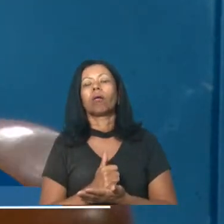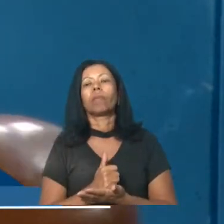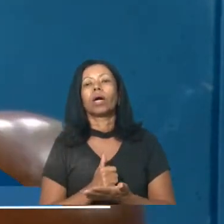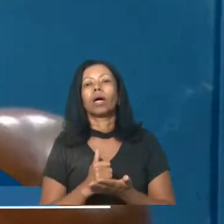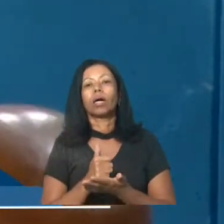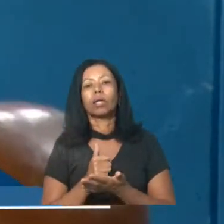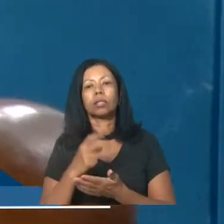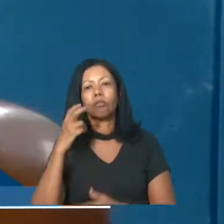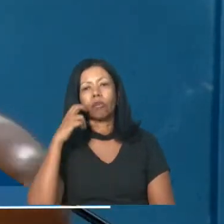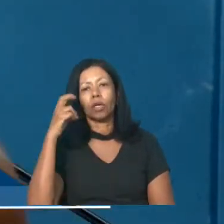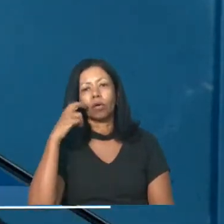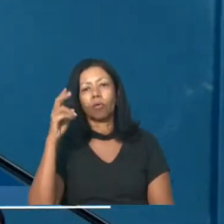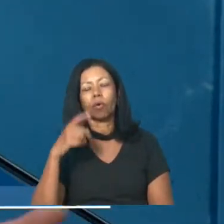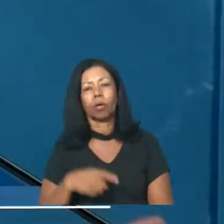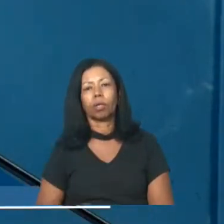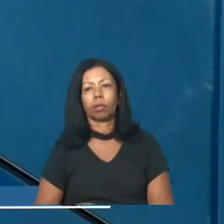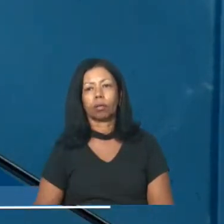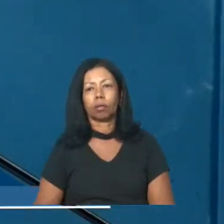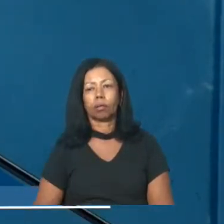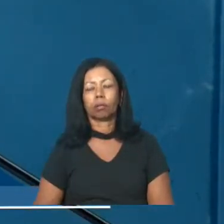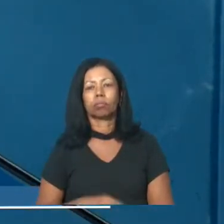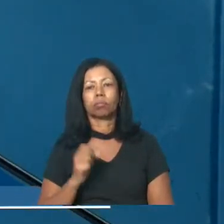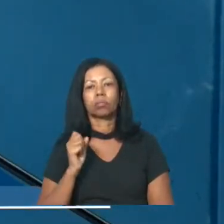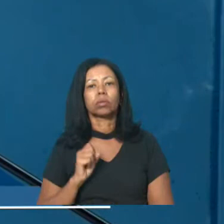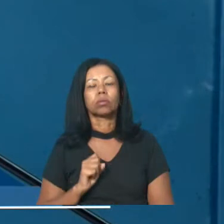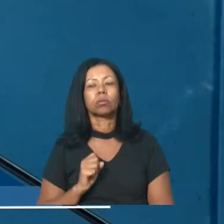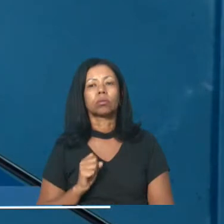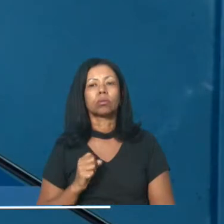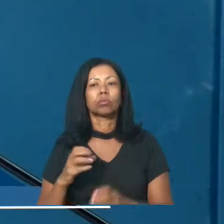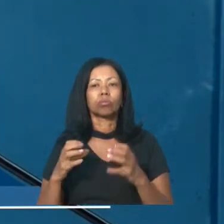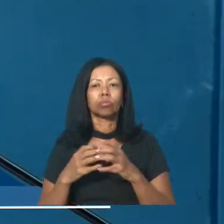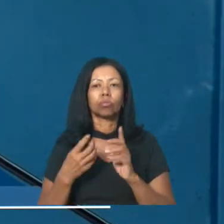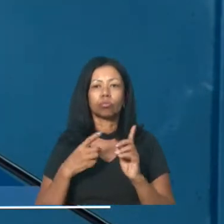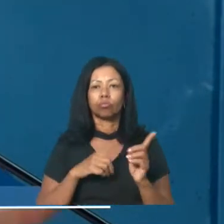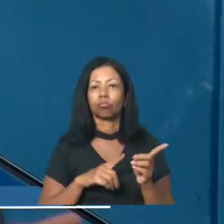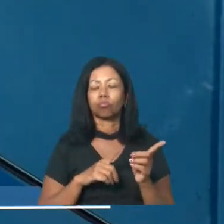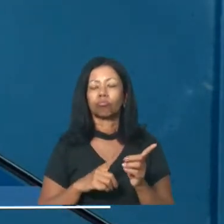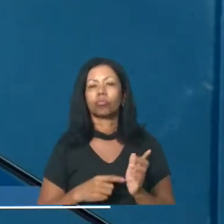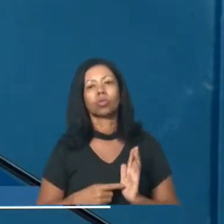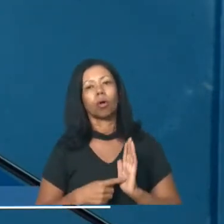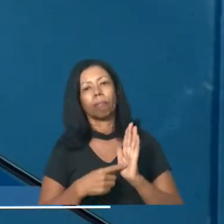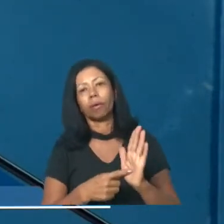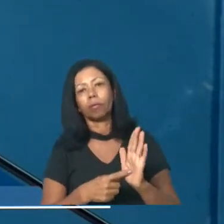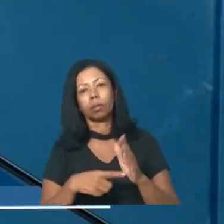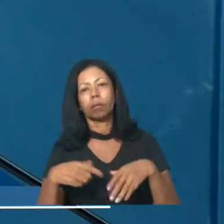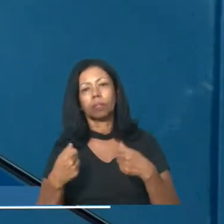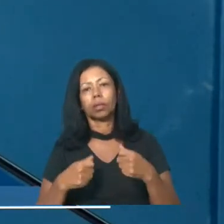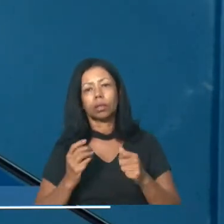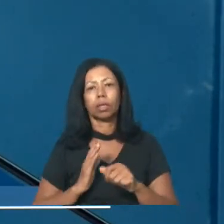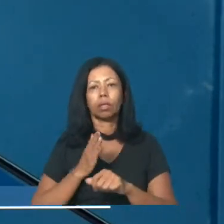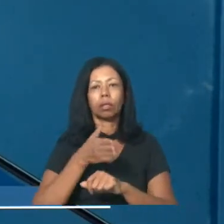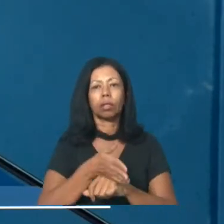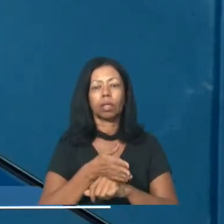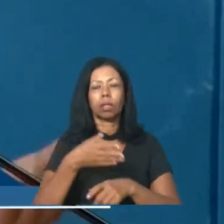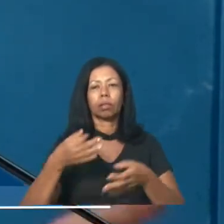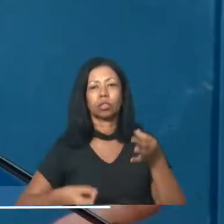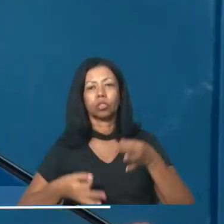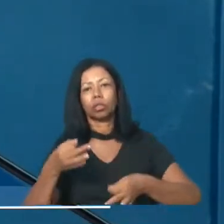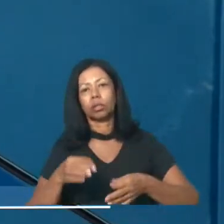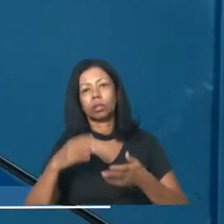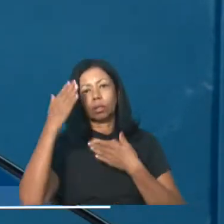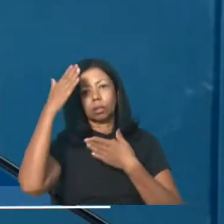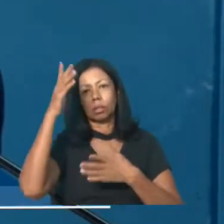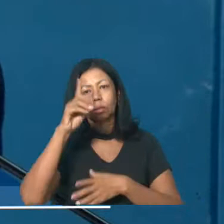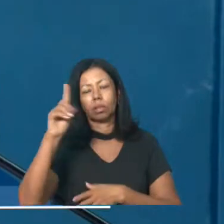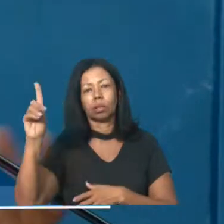da oposição apontam e só podem apontar. Tem que se socorrer agora do judiciário para intervenções. Graças a